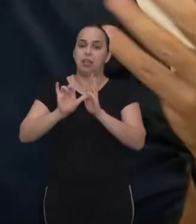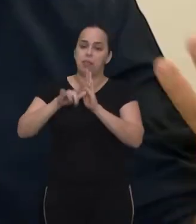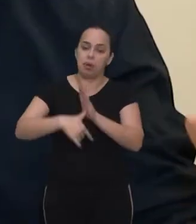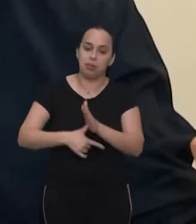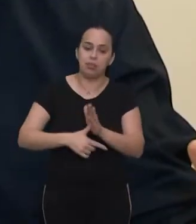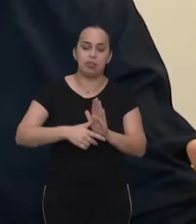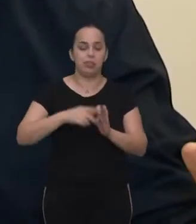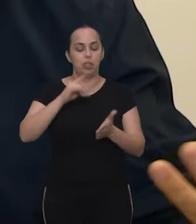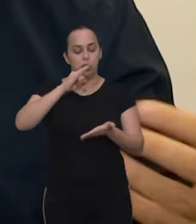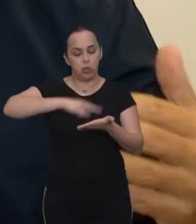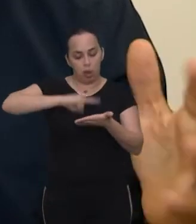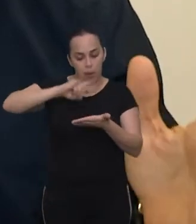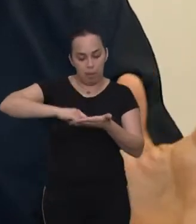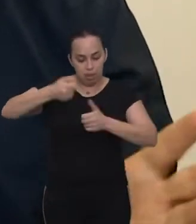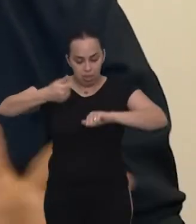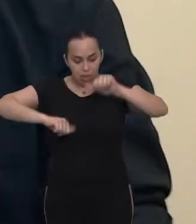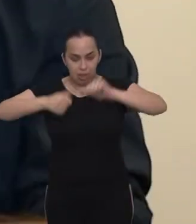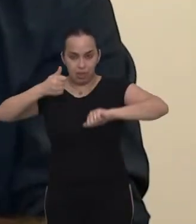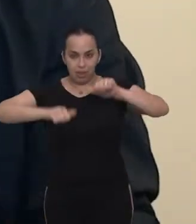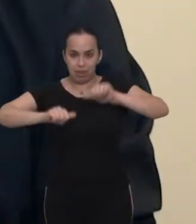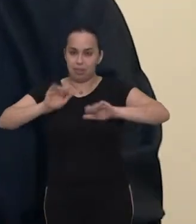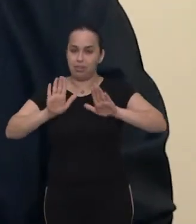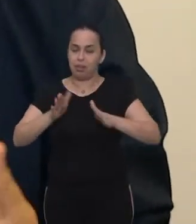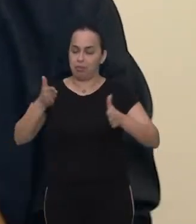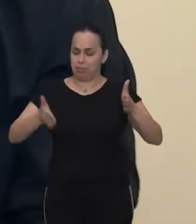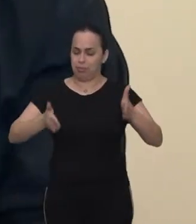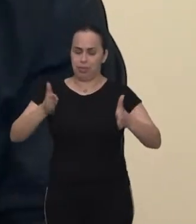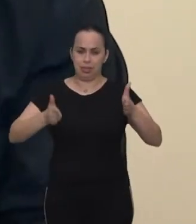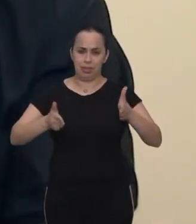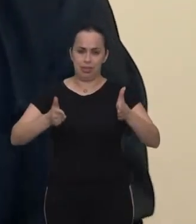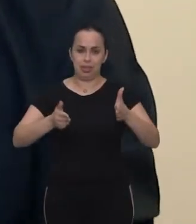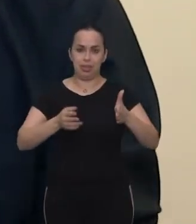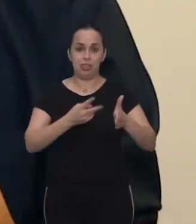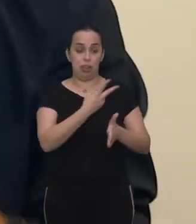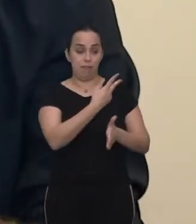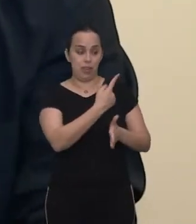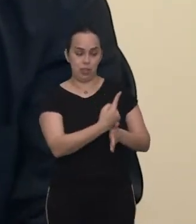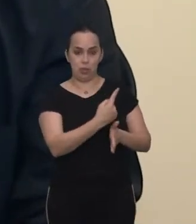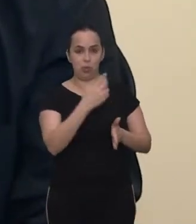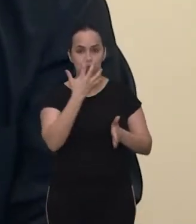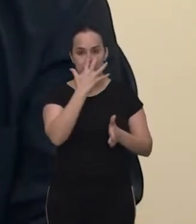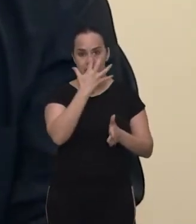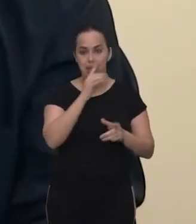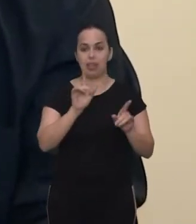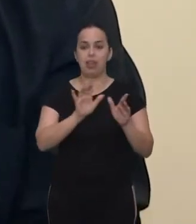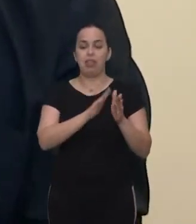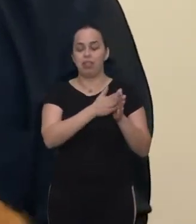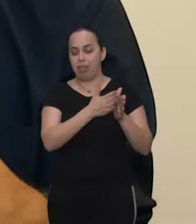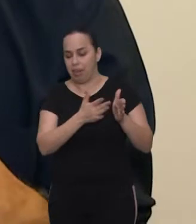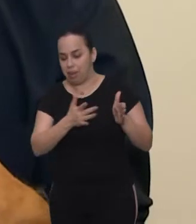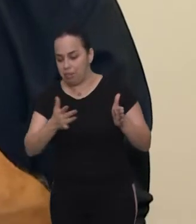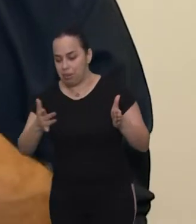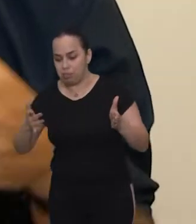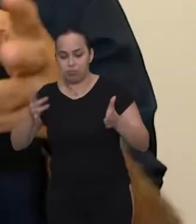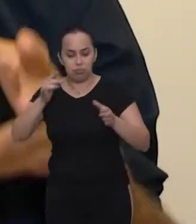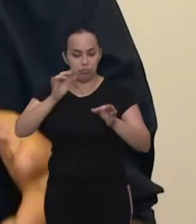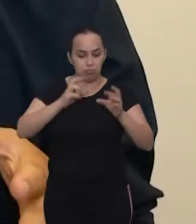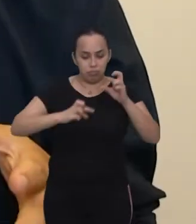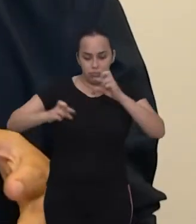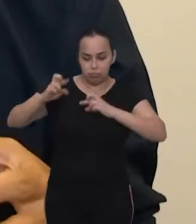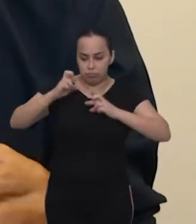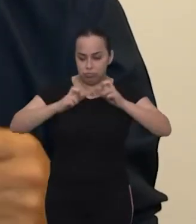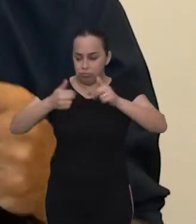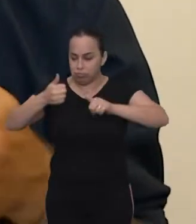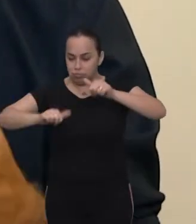das garantias Então existe um certo período de alguns dias depois do dia 21 onde é feito todo